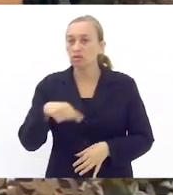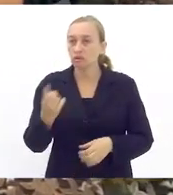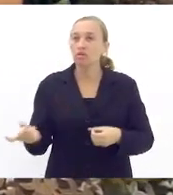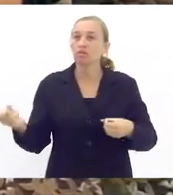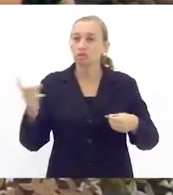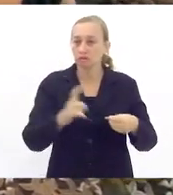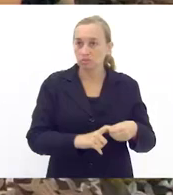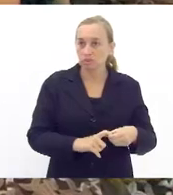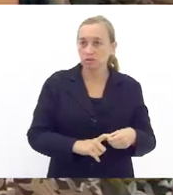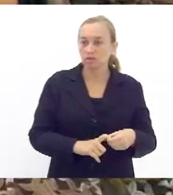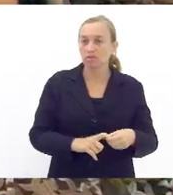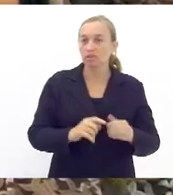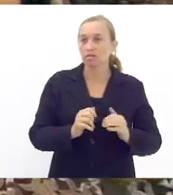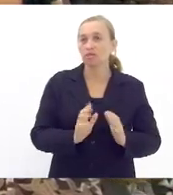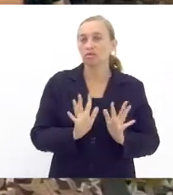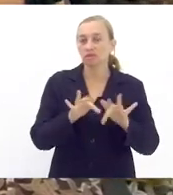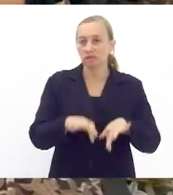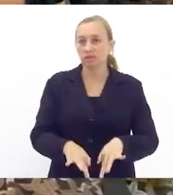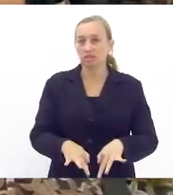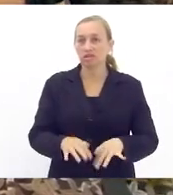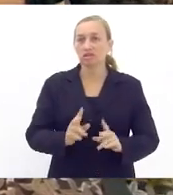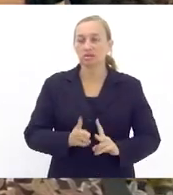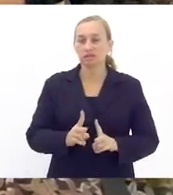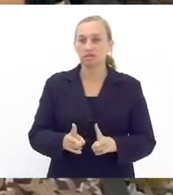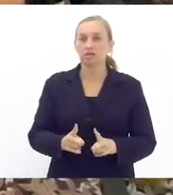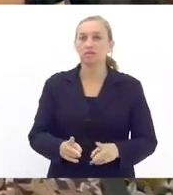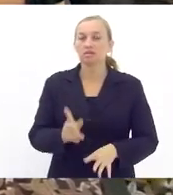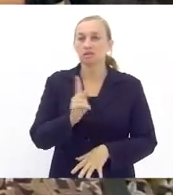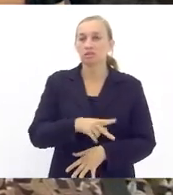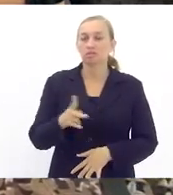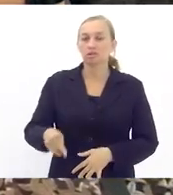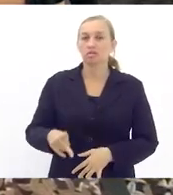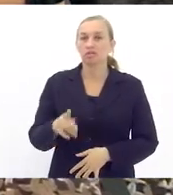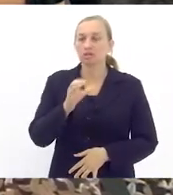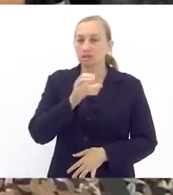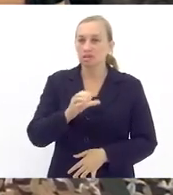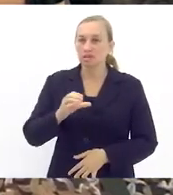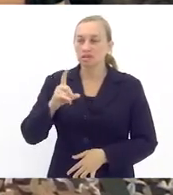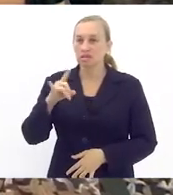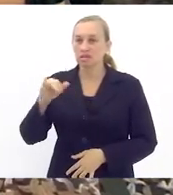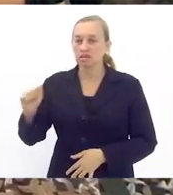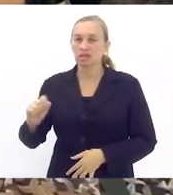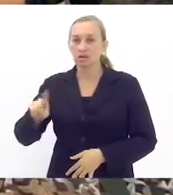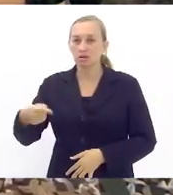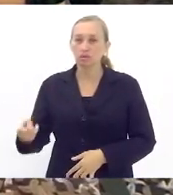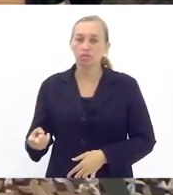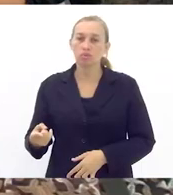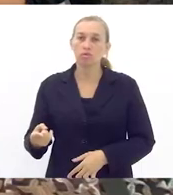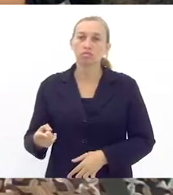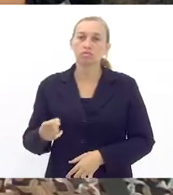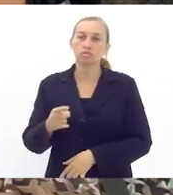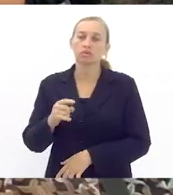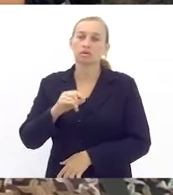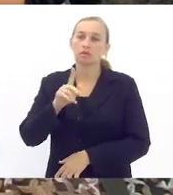para mesa e fazer os encaminhamentos Tá bom então a professora Cecília e última é o aluno Pedro